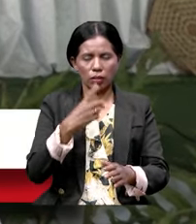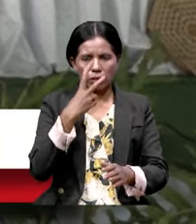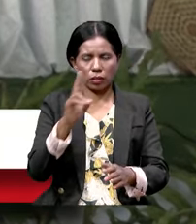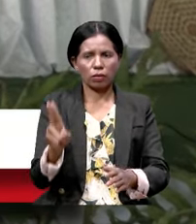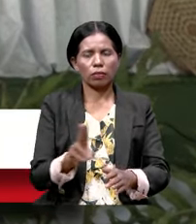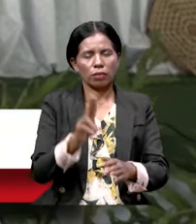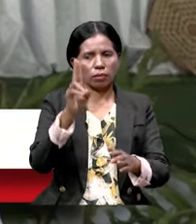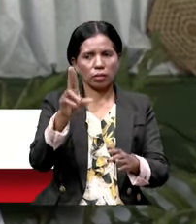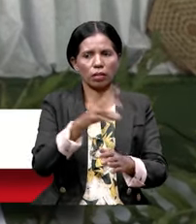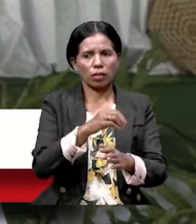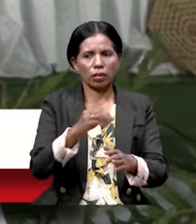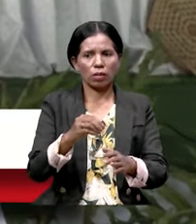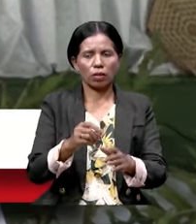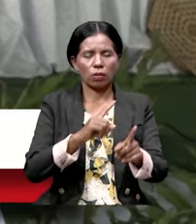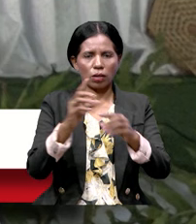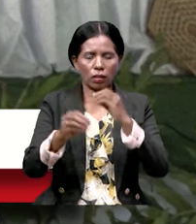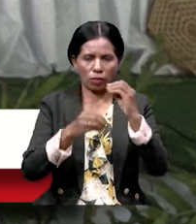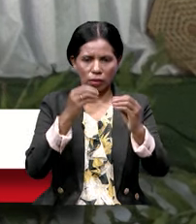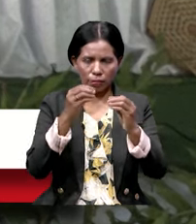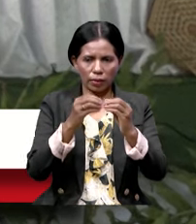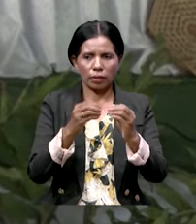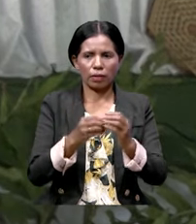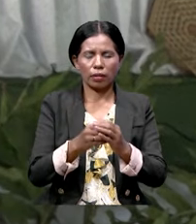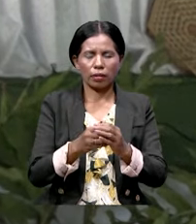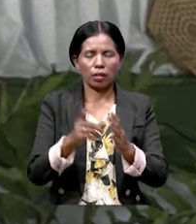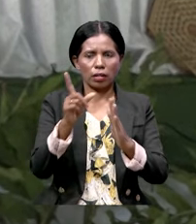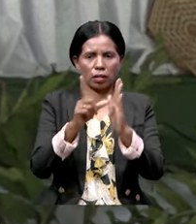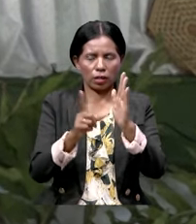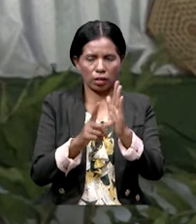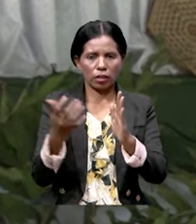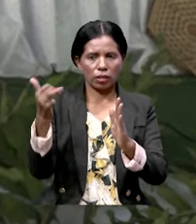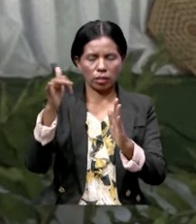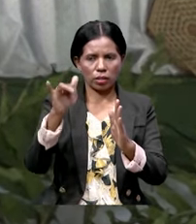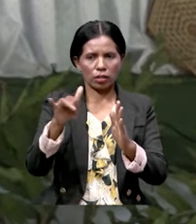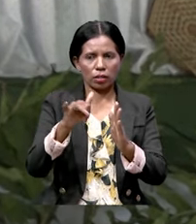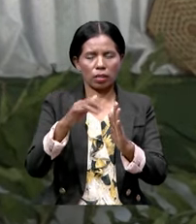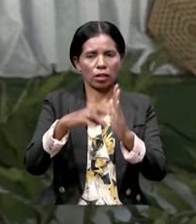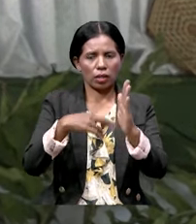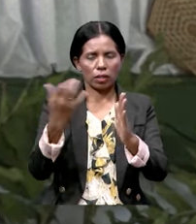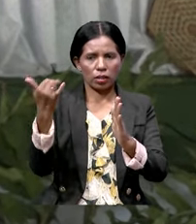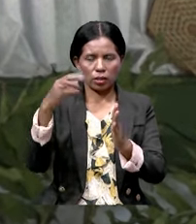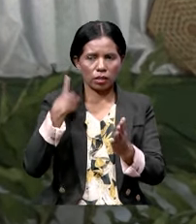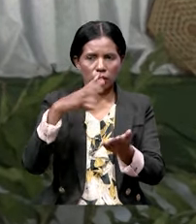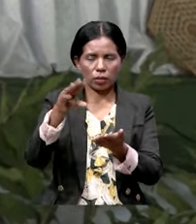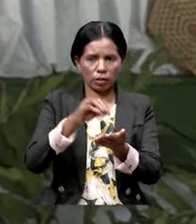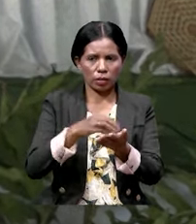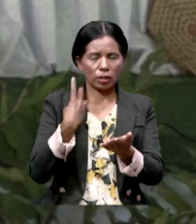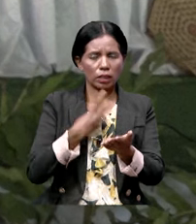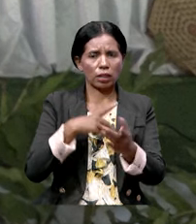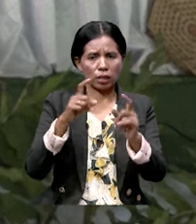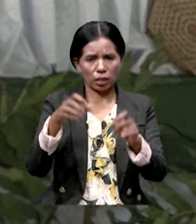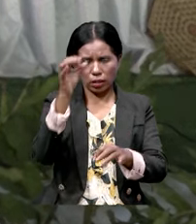universal, para explica padrão sira, não é ita nota, e ita tem que firmos